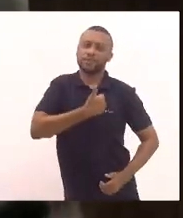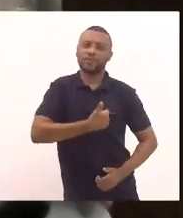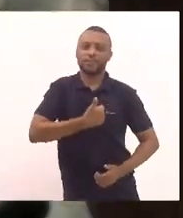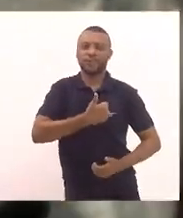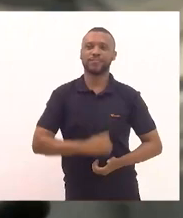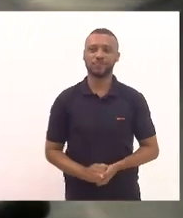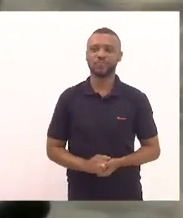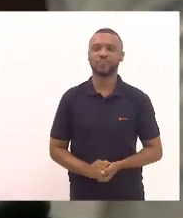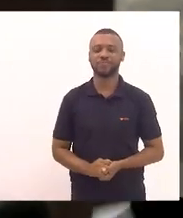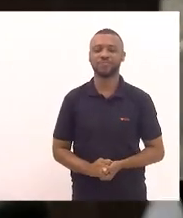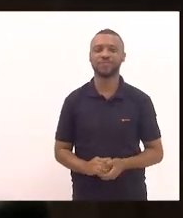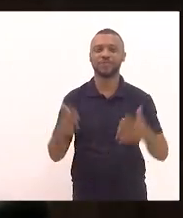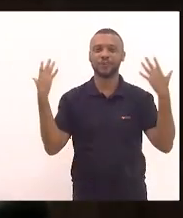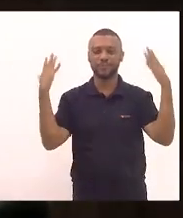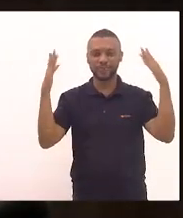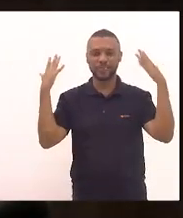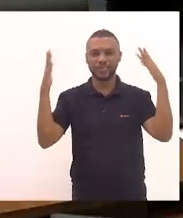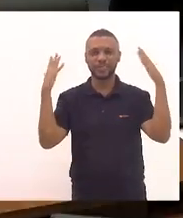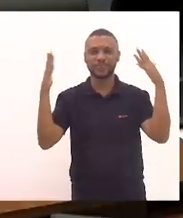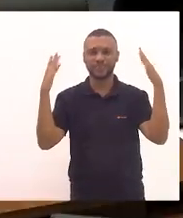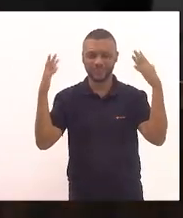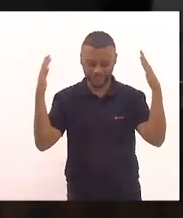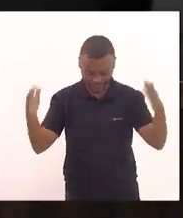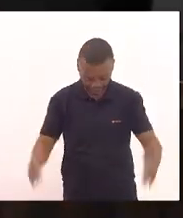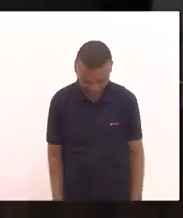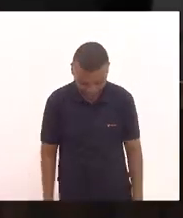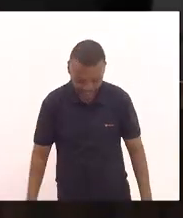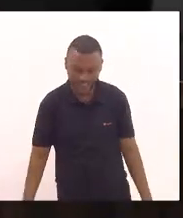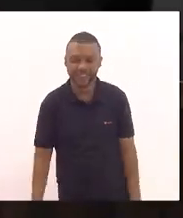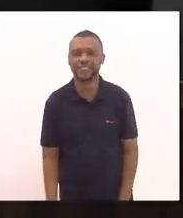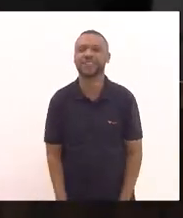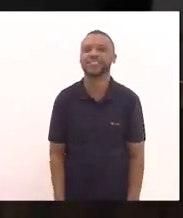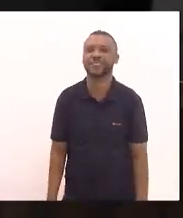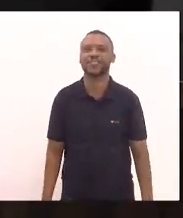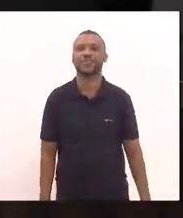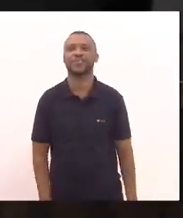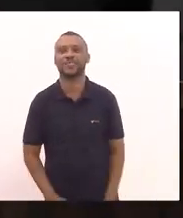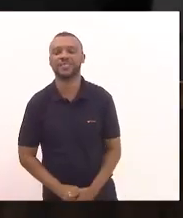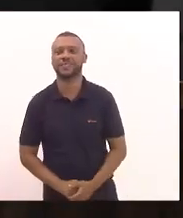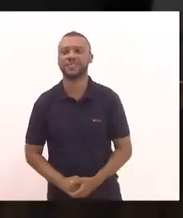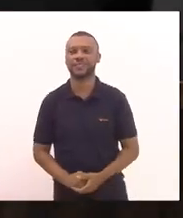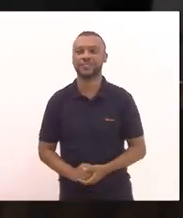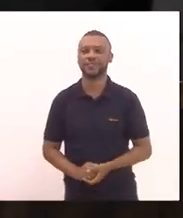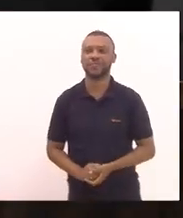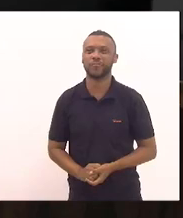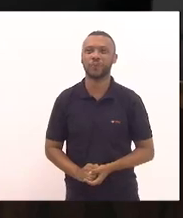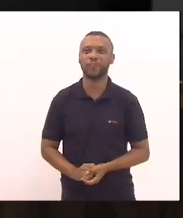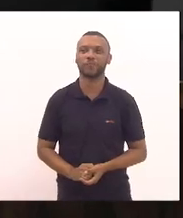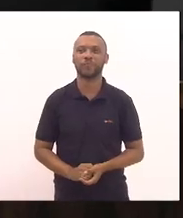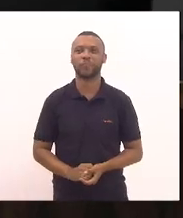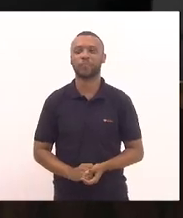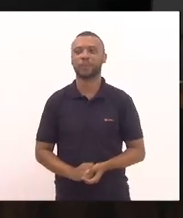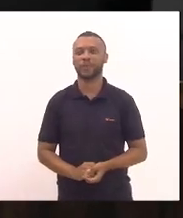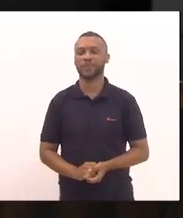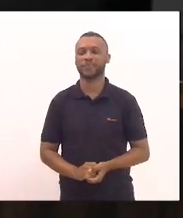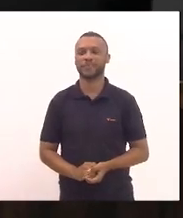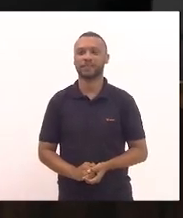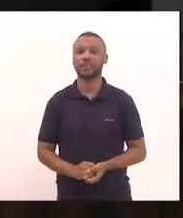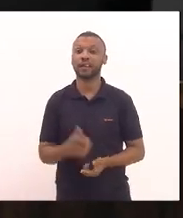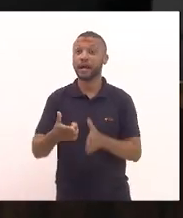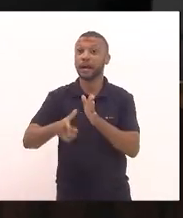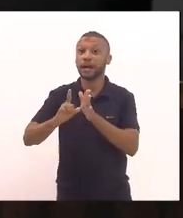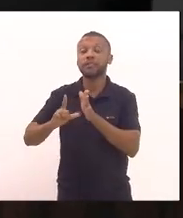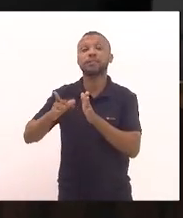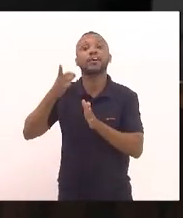Deputado Eliomar, parabéns, deputado Eliomar. Eu, antes da